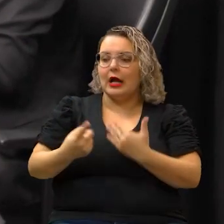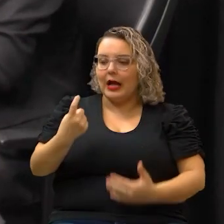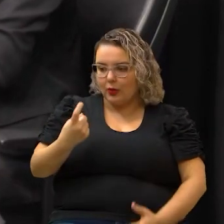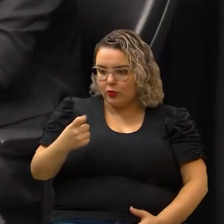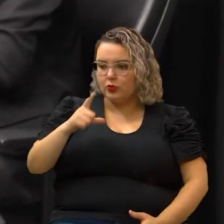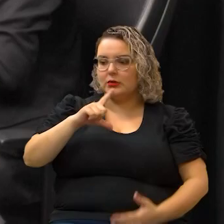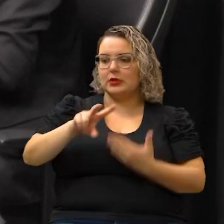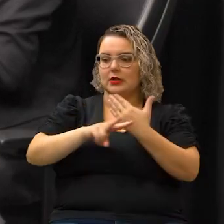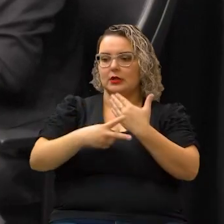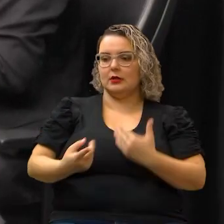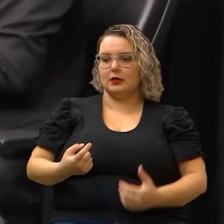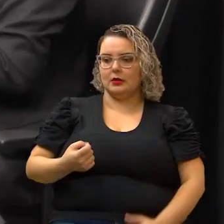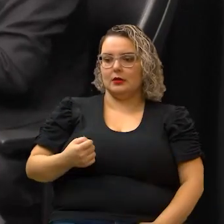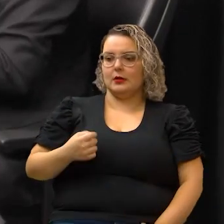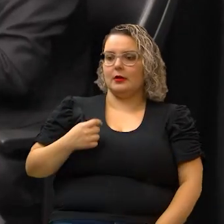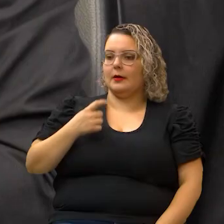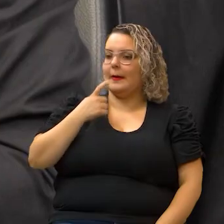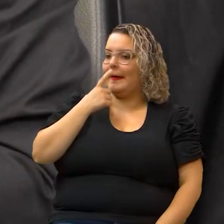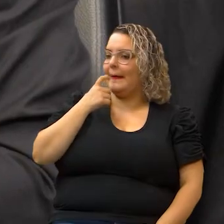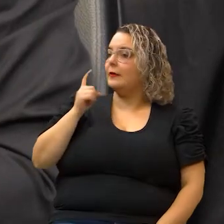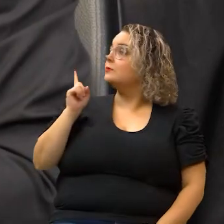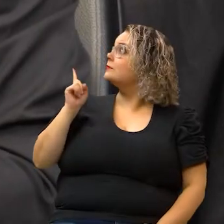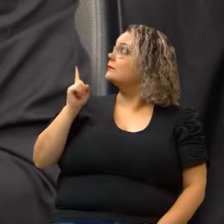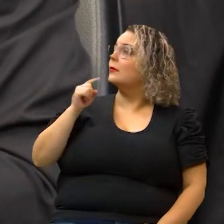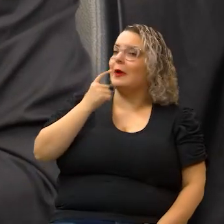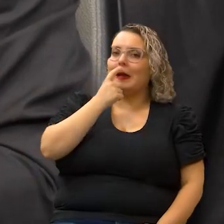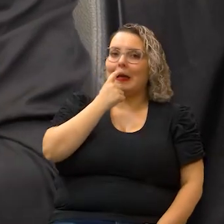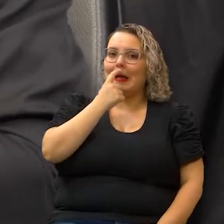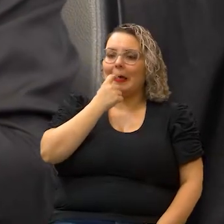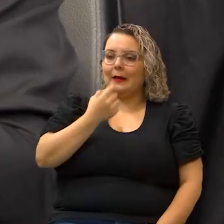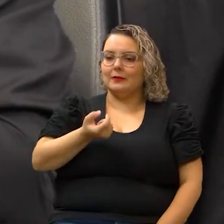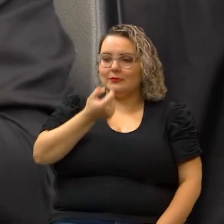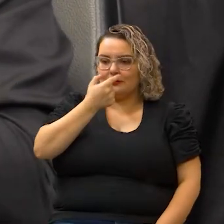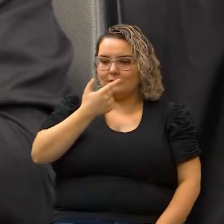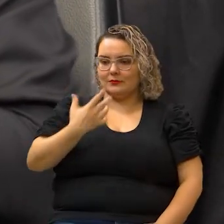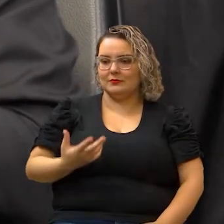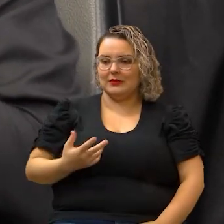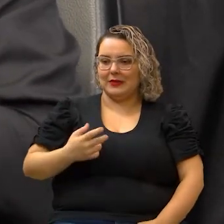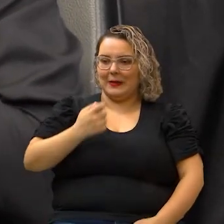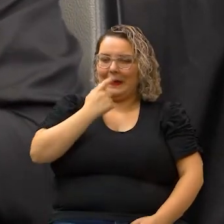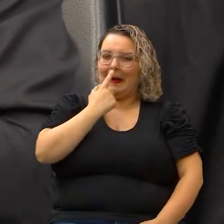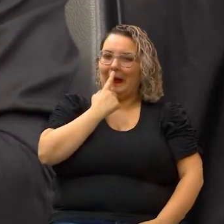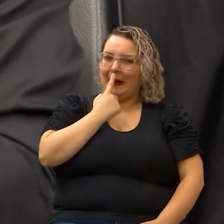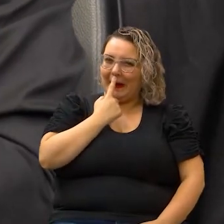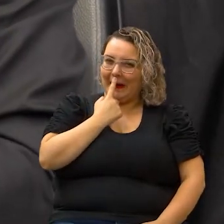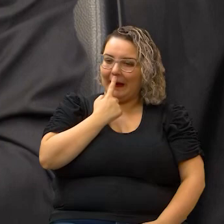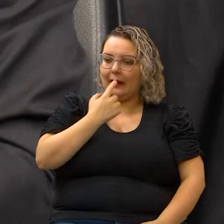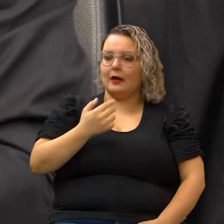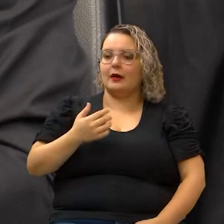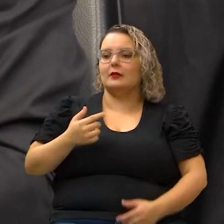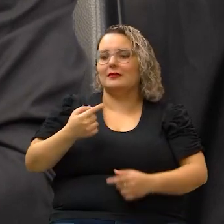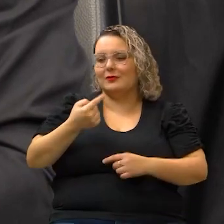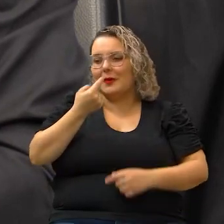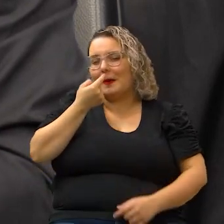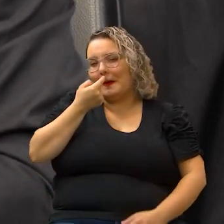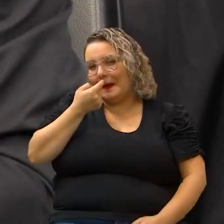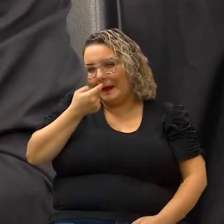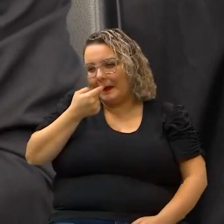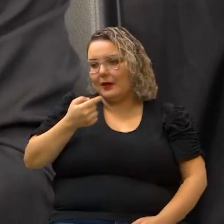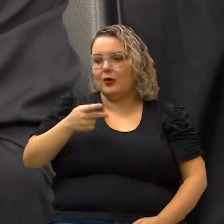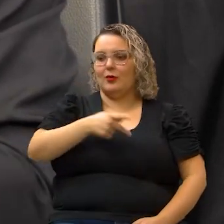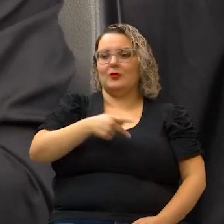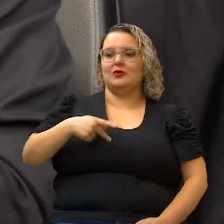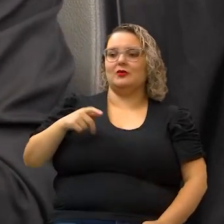sequela. A única sequela que eu tenho é aqui essa marca do tubo que foi tão pressionado na boca. Sim. Então